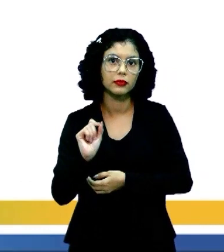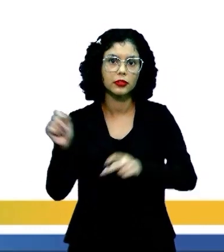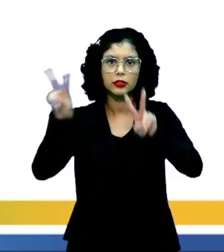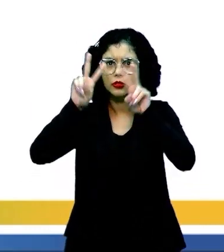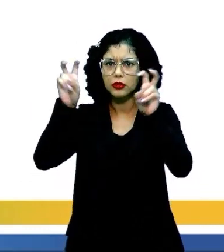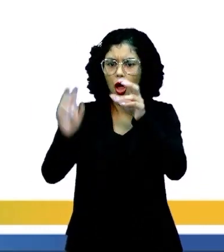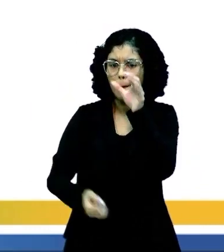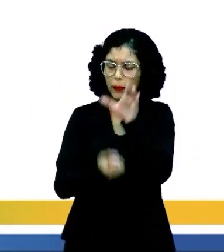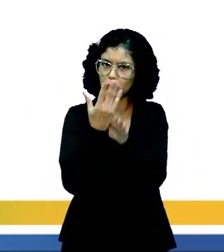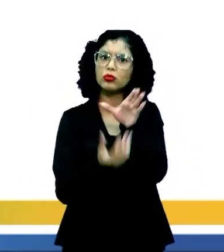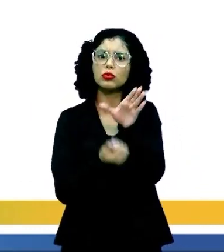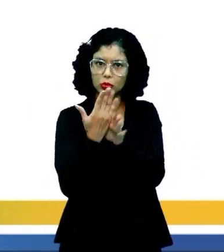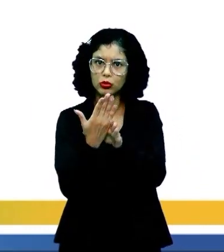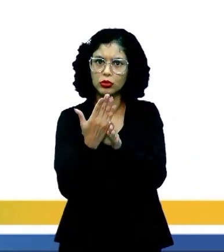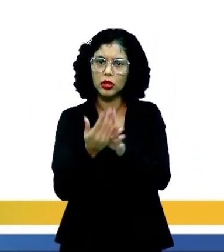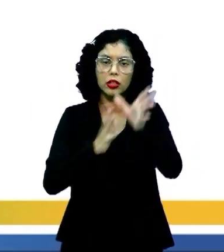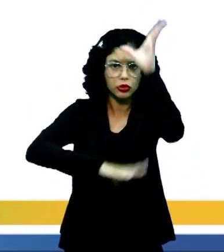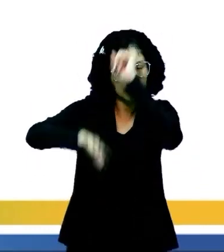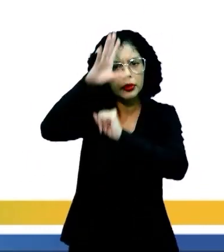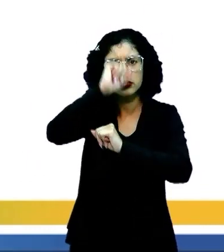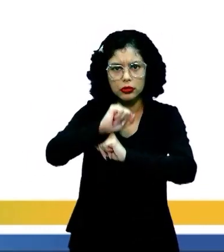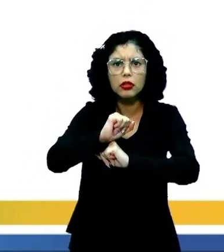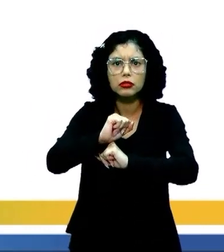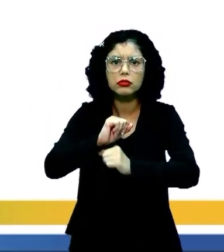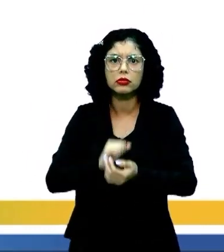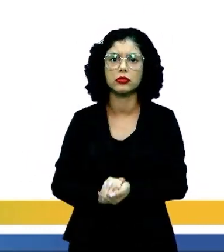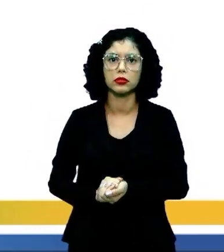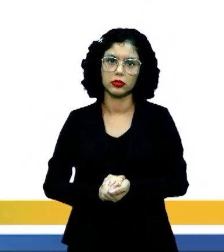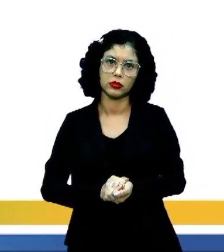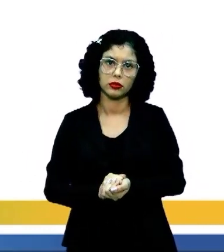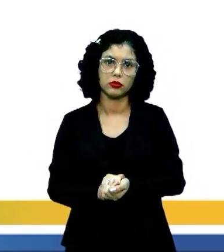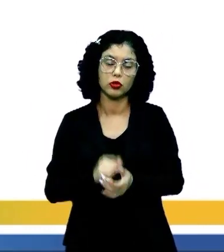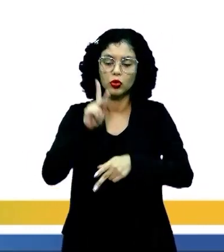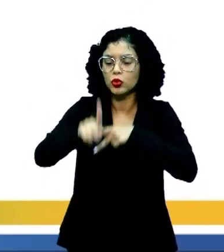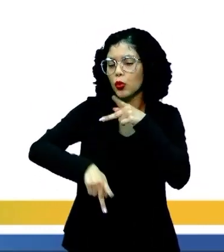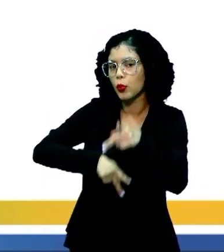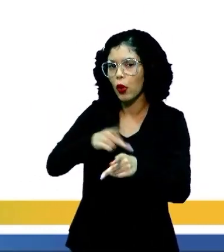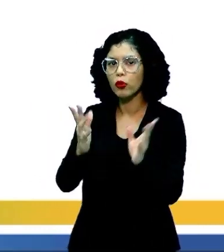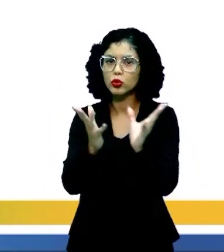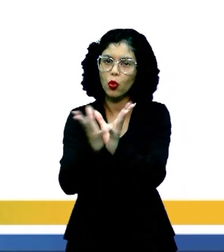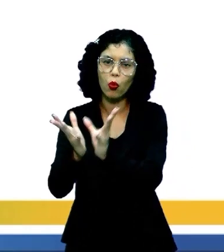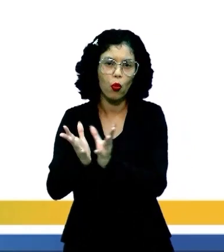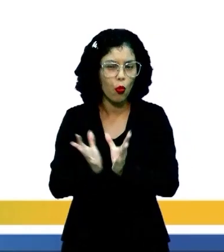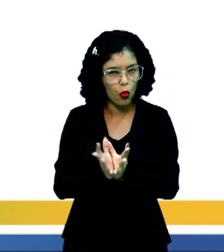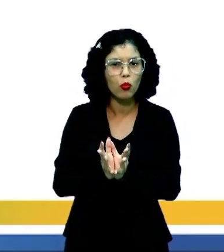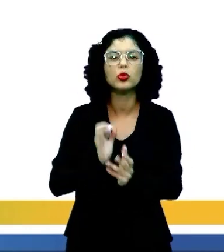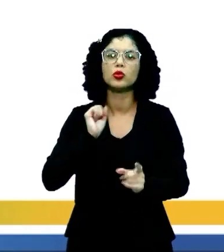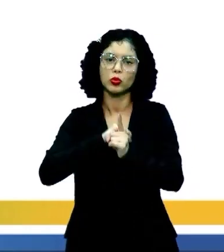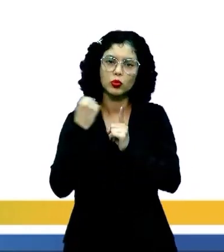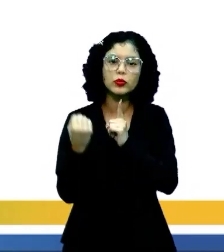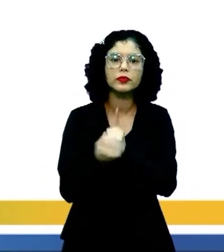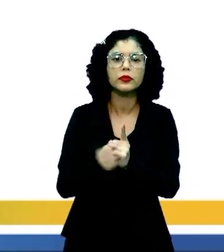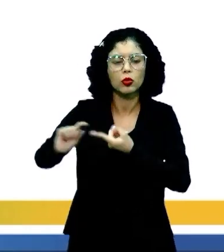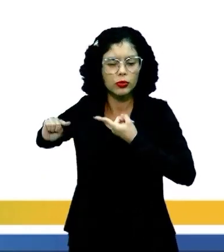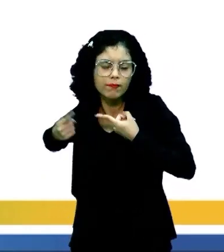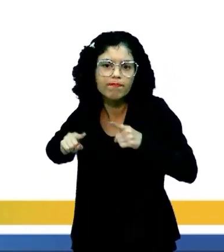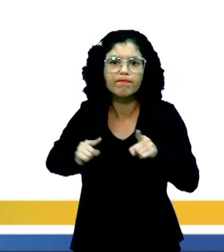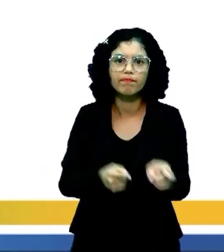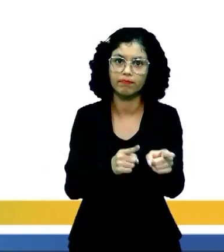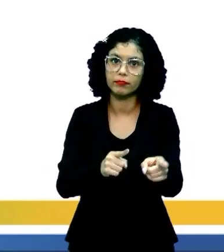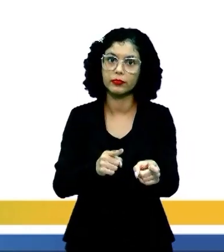respeito da produção de conhecimento. O conhecimento de um povo, de um grupo social, os